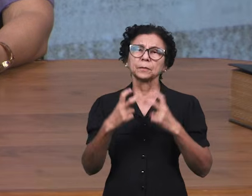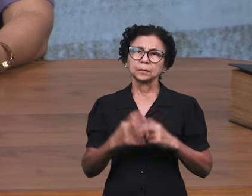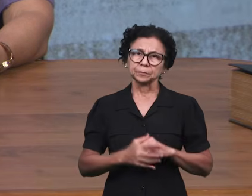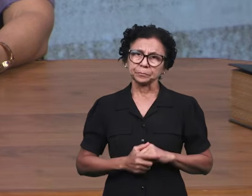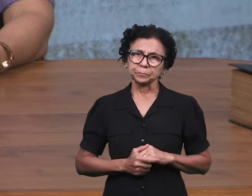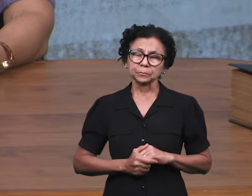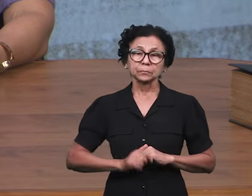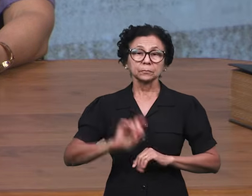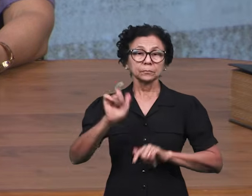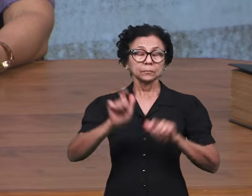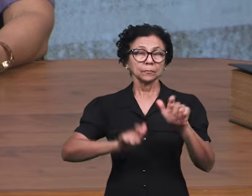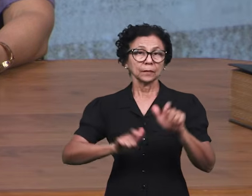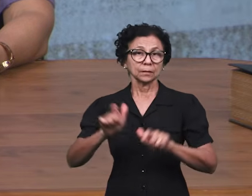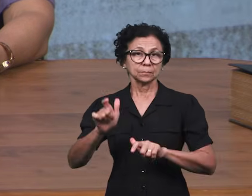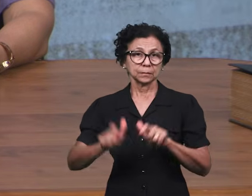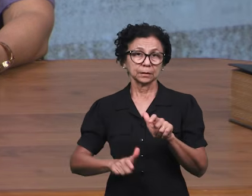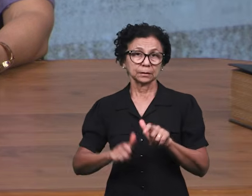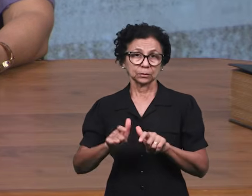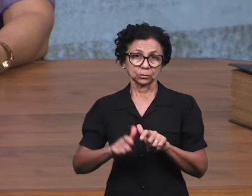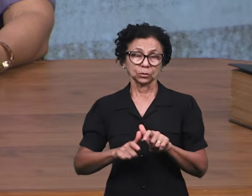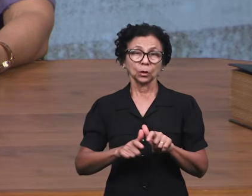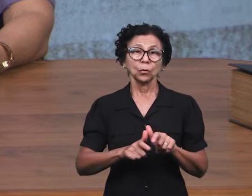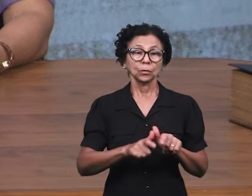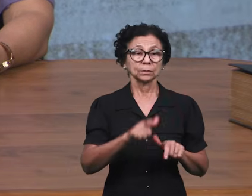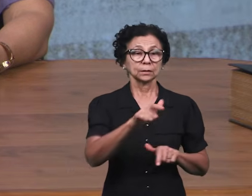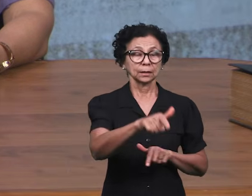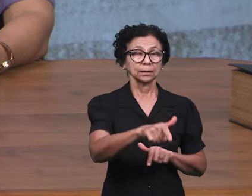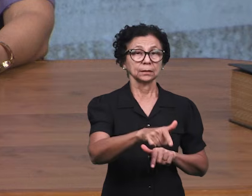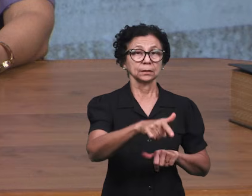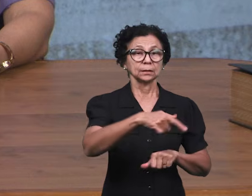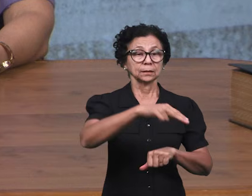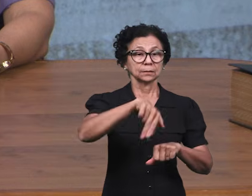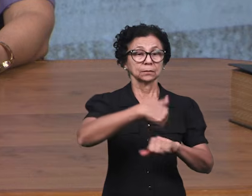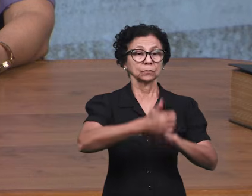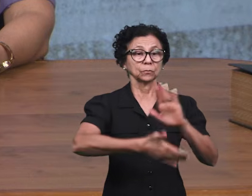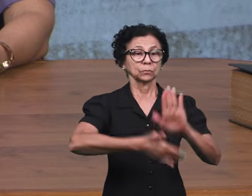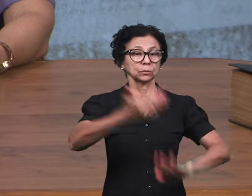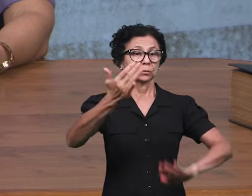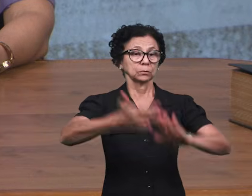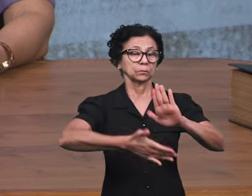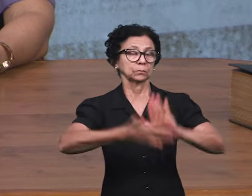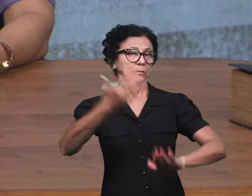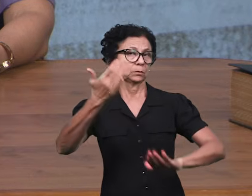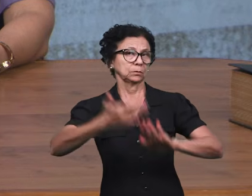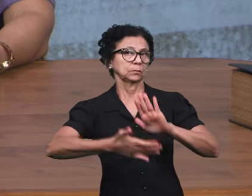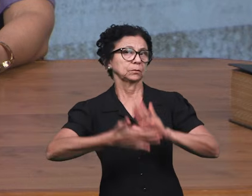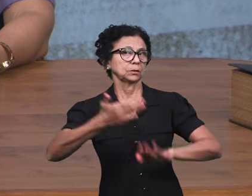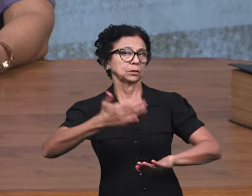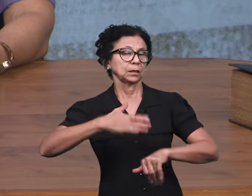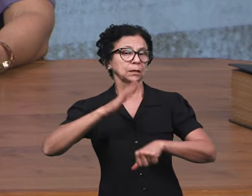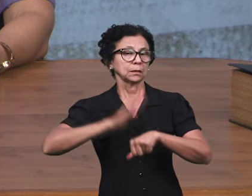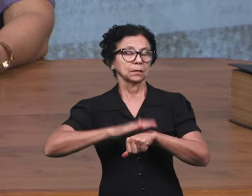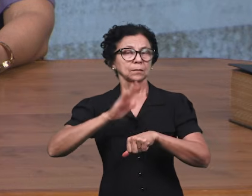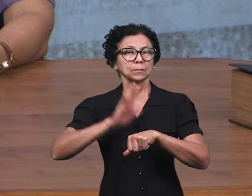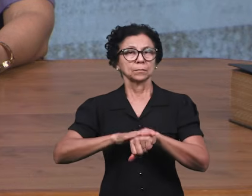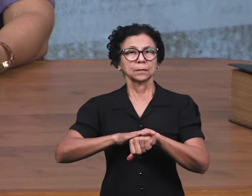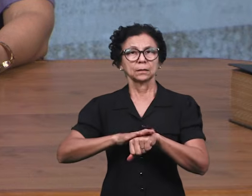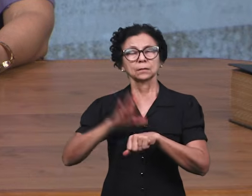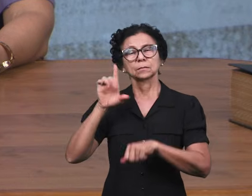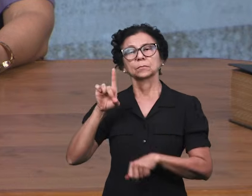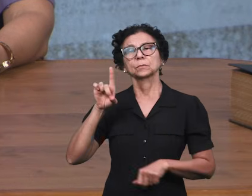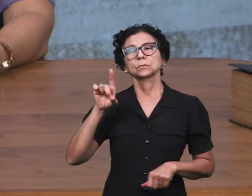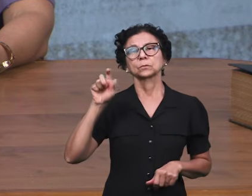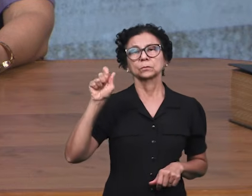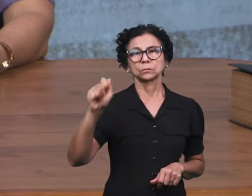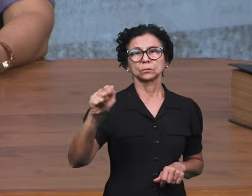os moradores de Gebim vão fugindo em bandos. Neste mesmo dia parará em